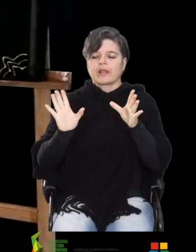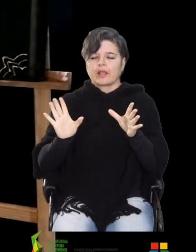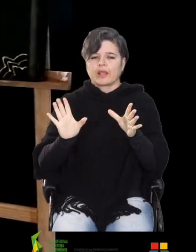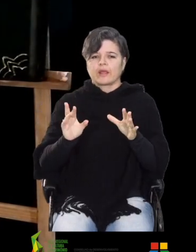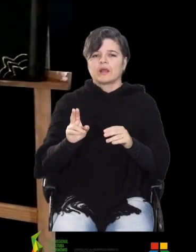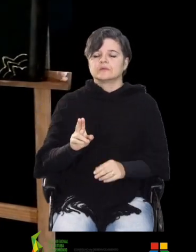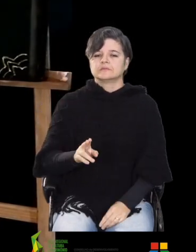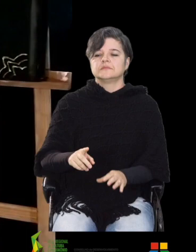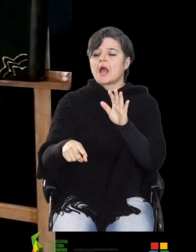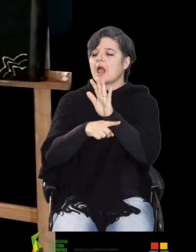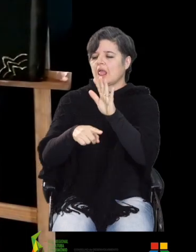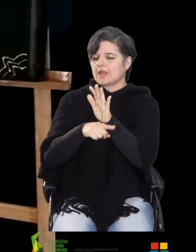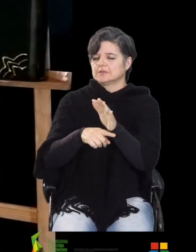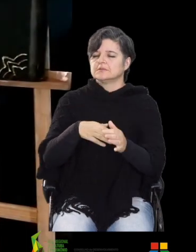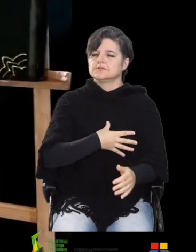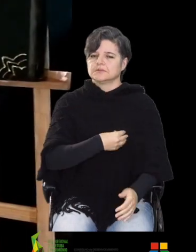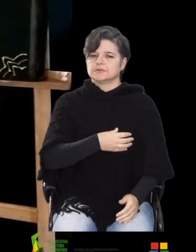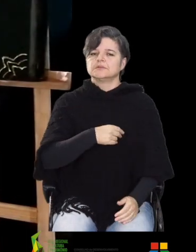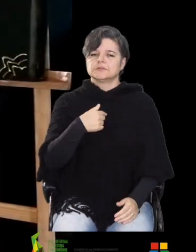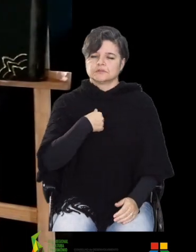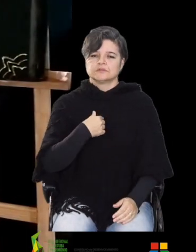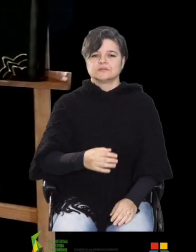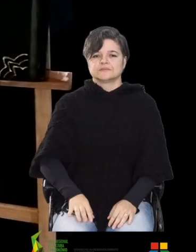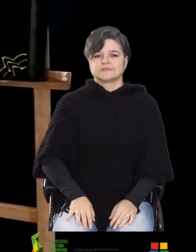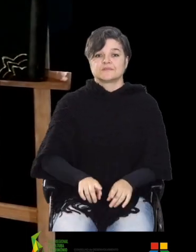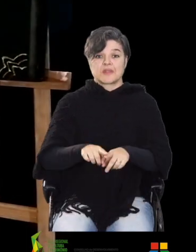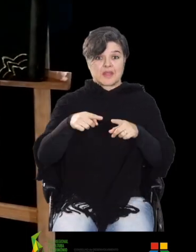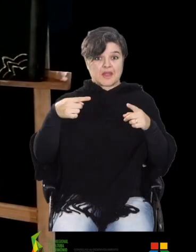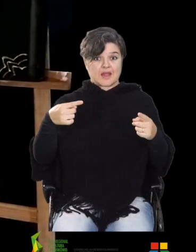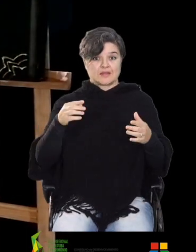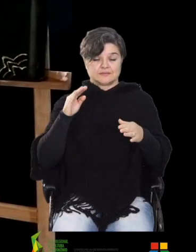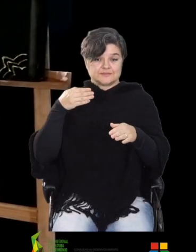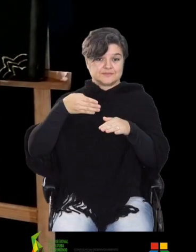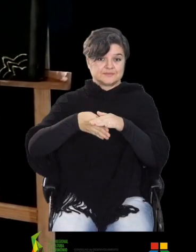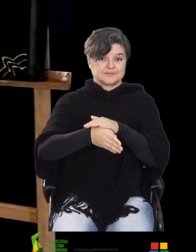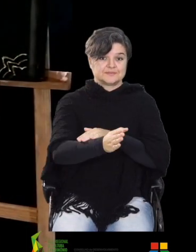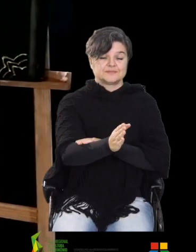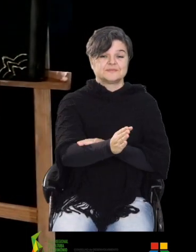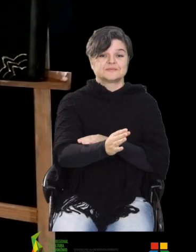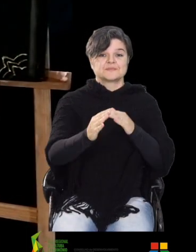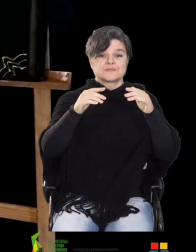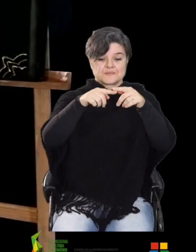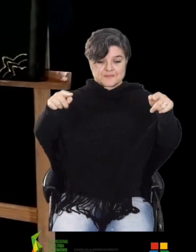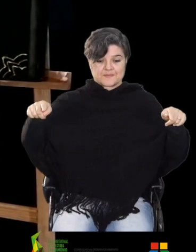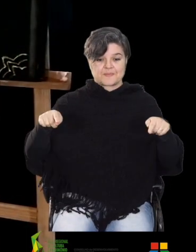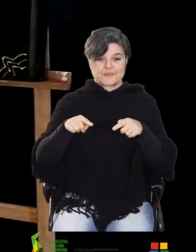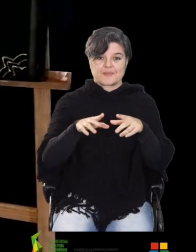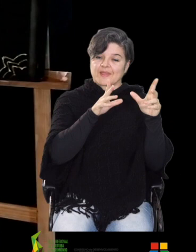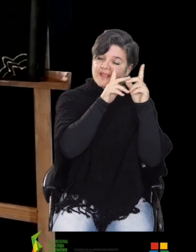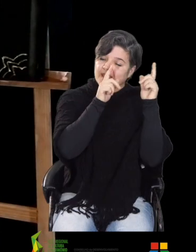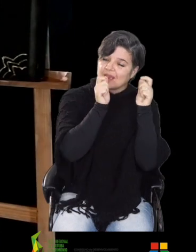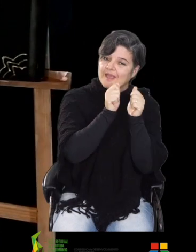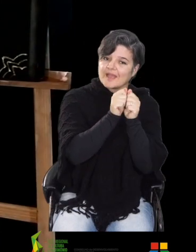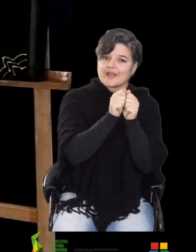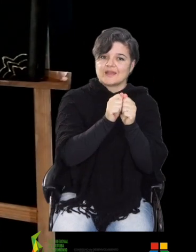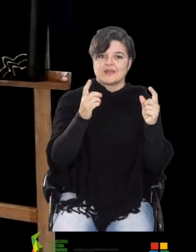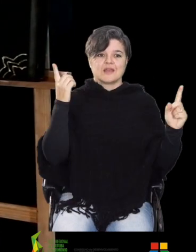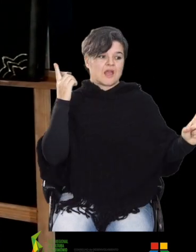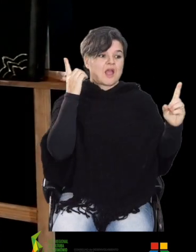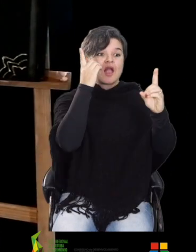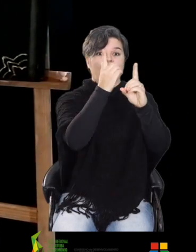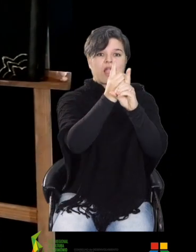manhã morena no quarto declara entrou e a princesa deu um grande